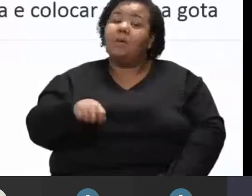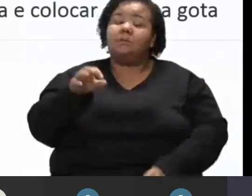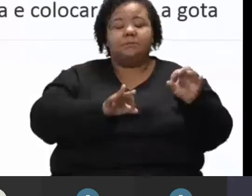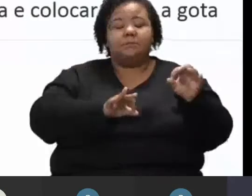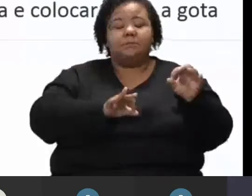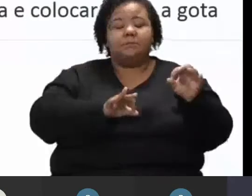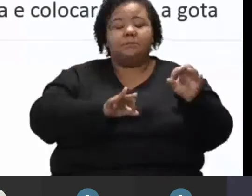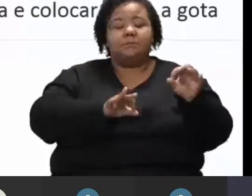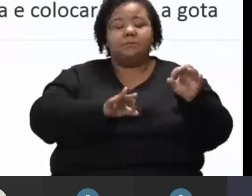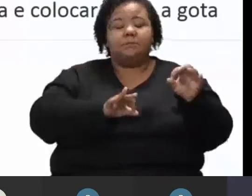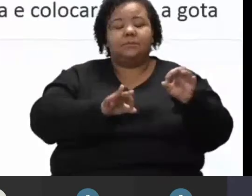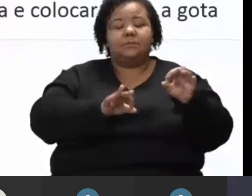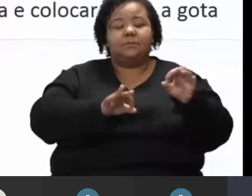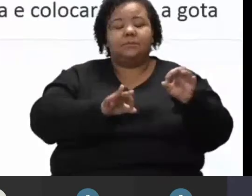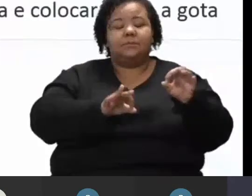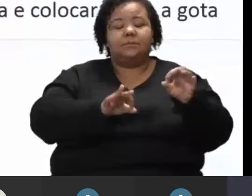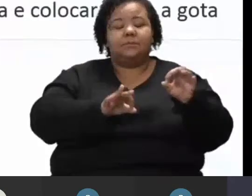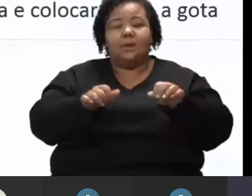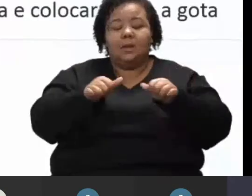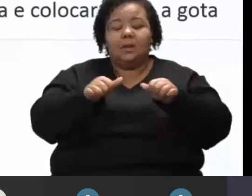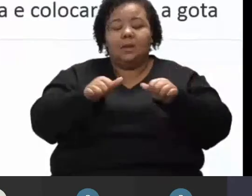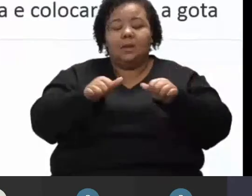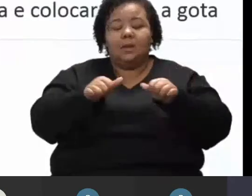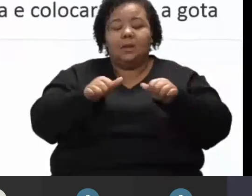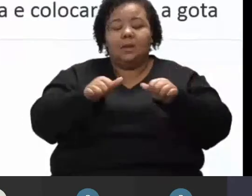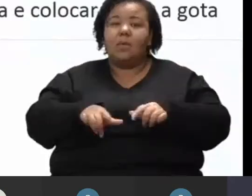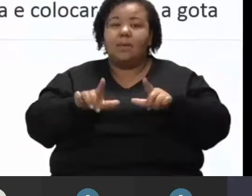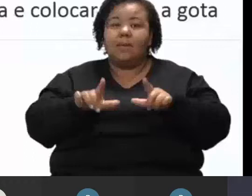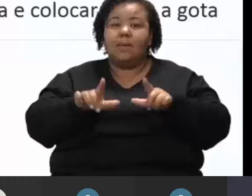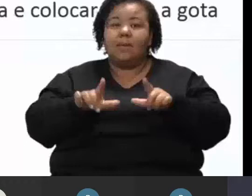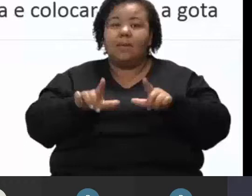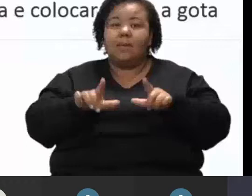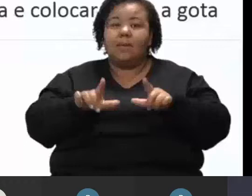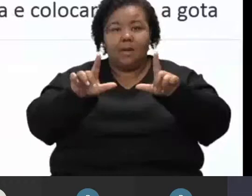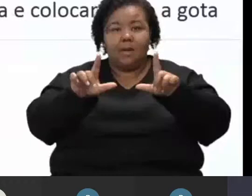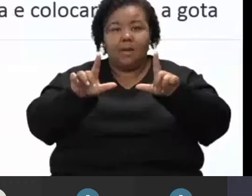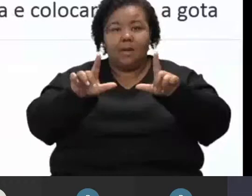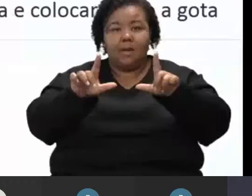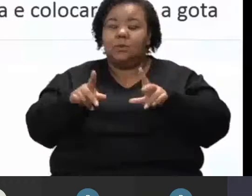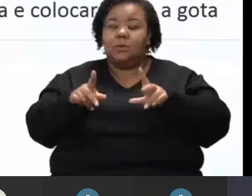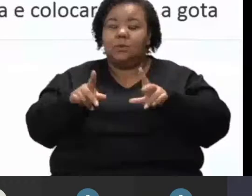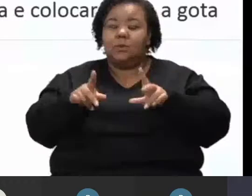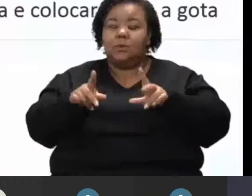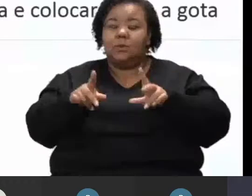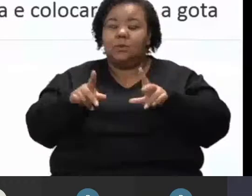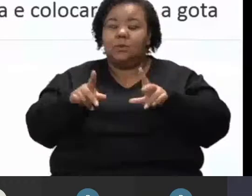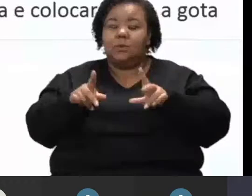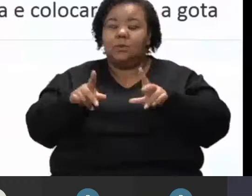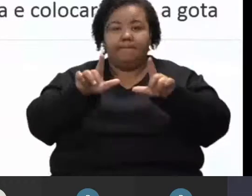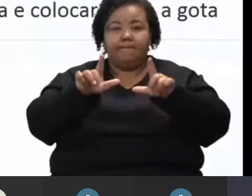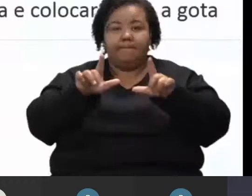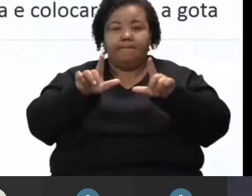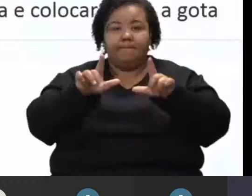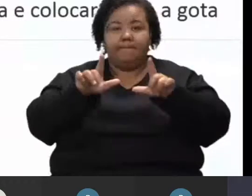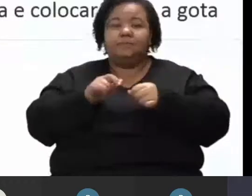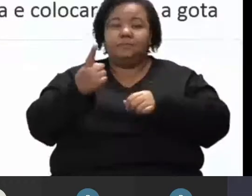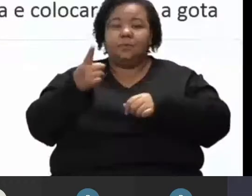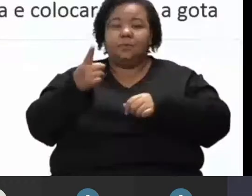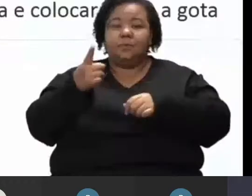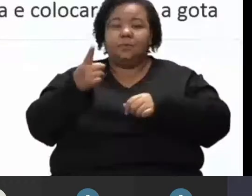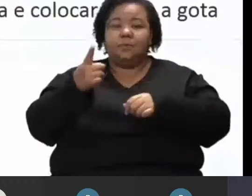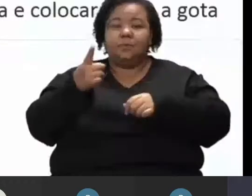uma placa. E aí, da mesma forma, se você preparar a partir da placa, você vai ter que colocar uma gota de salina ali na